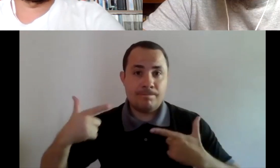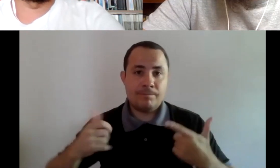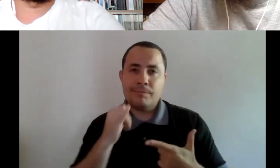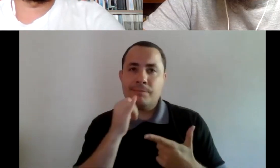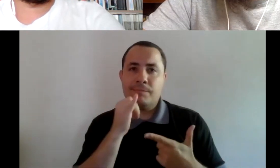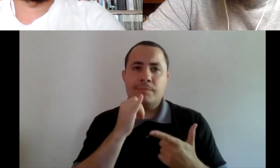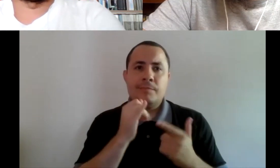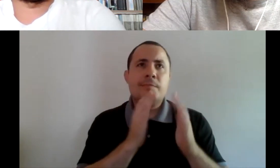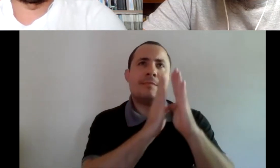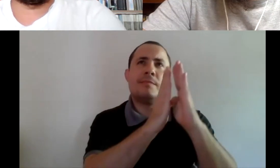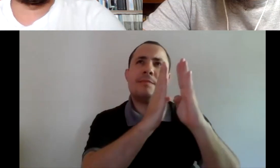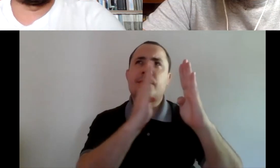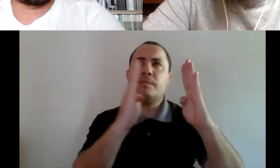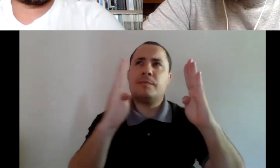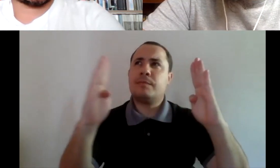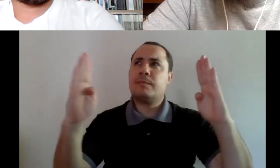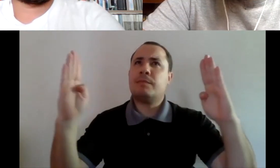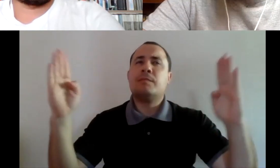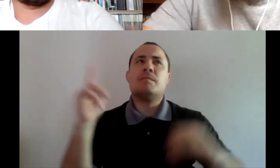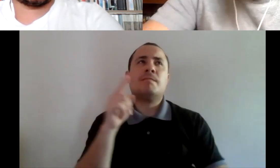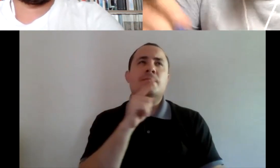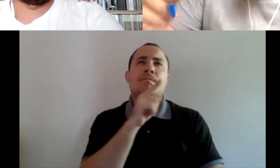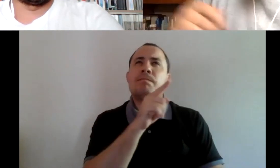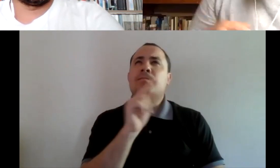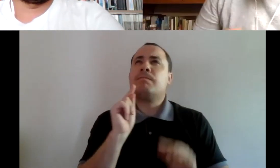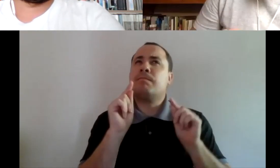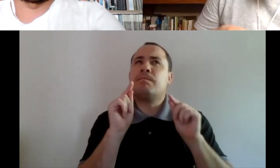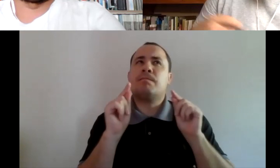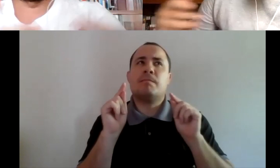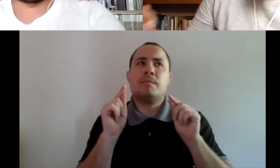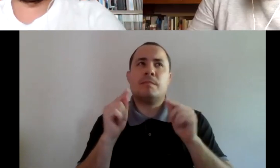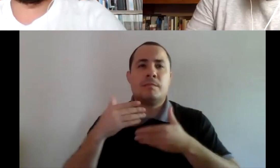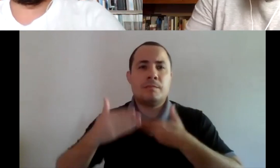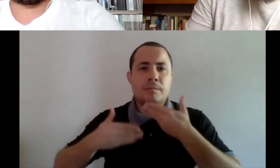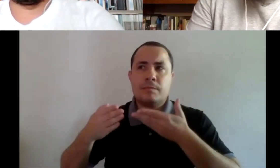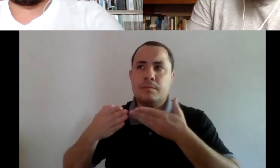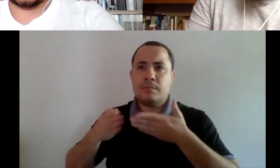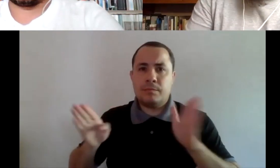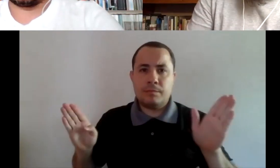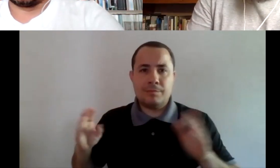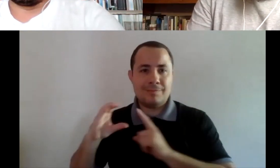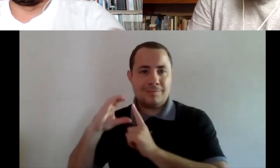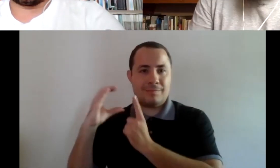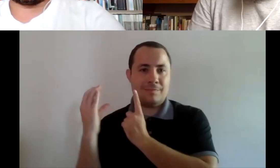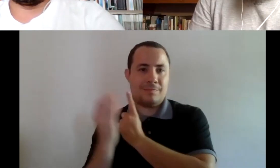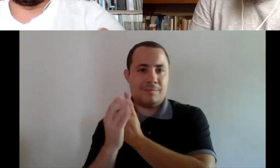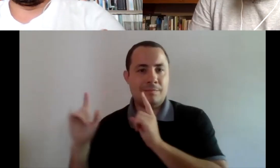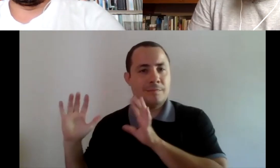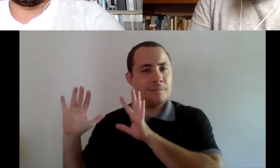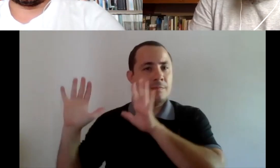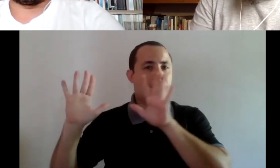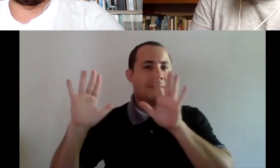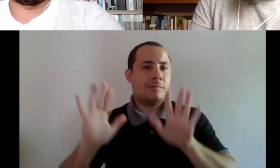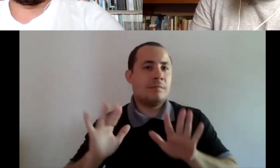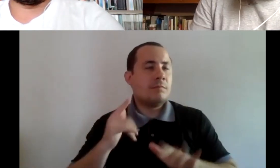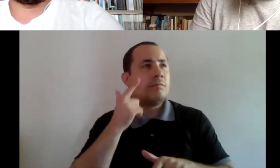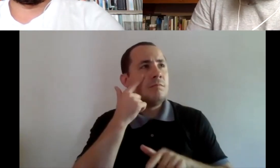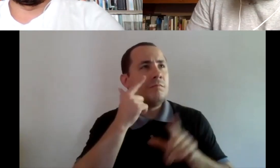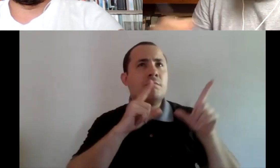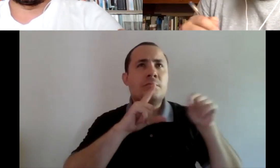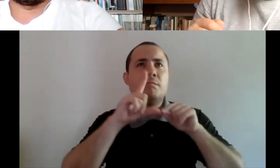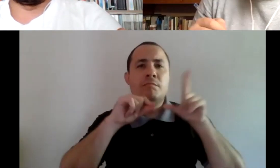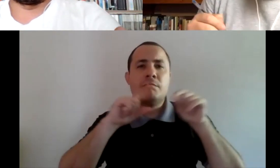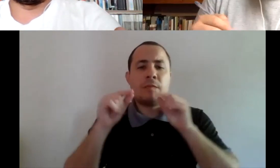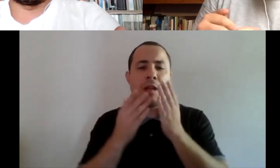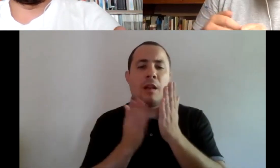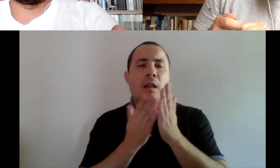acervo seja um processo totalmente democrático, aberto, que a comunidade vai participar, né? O Biratã Costa